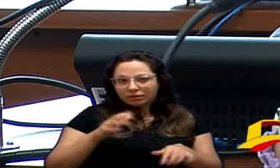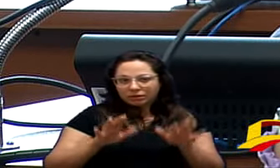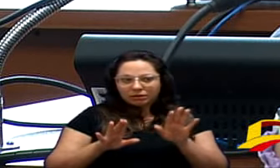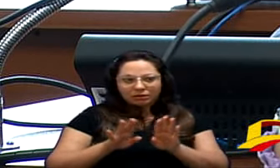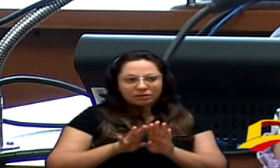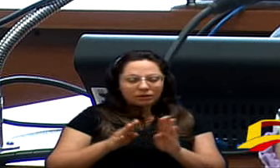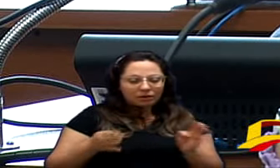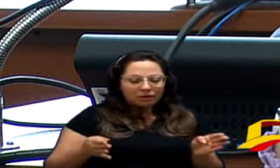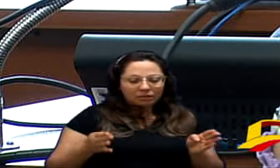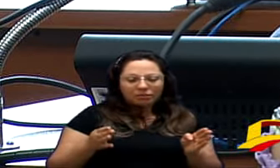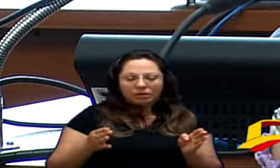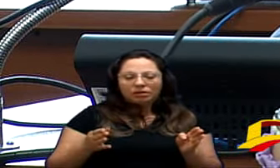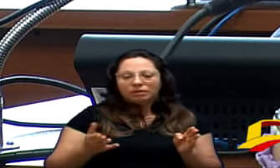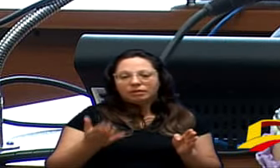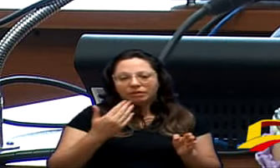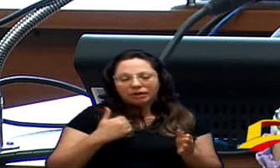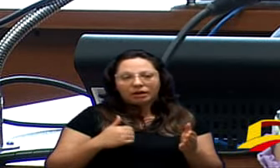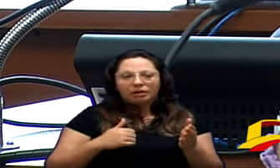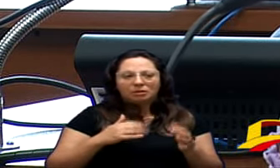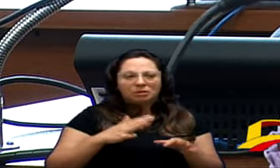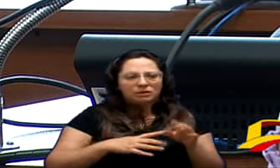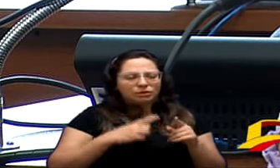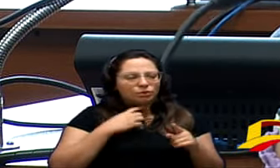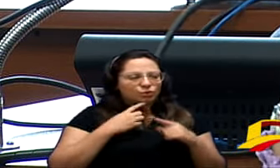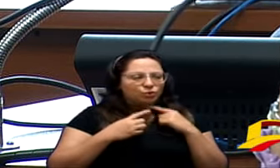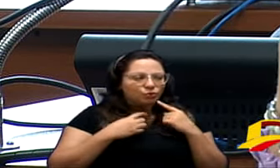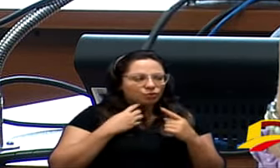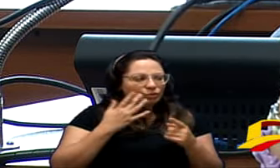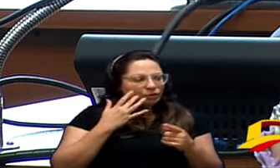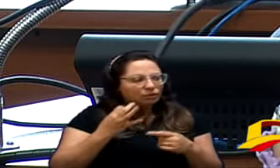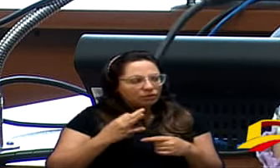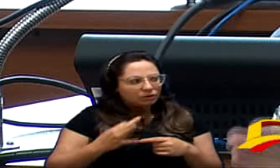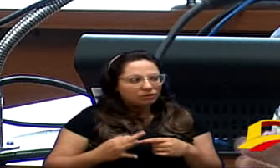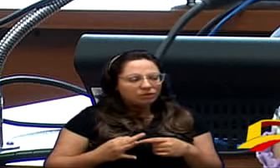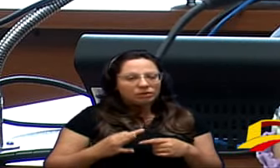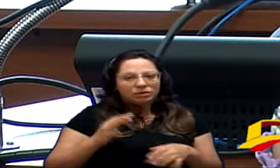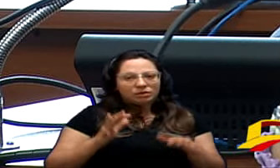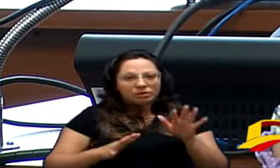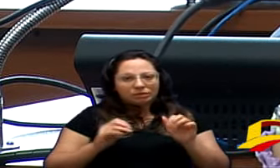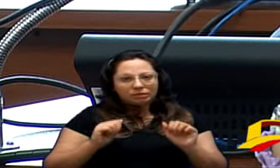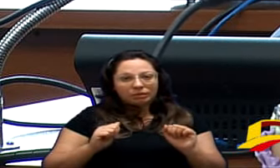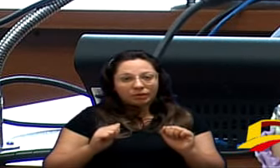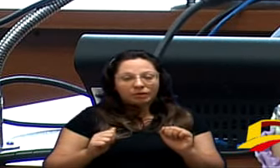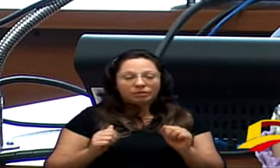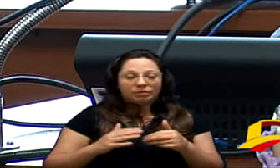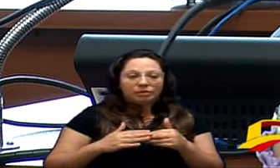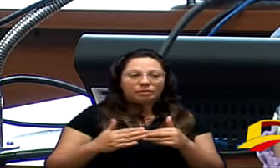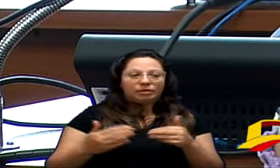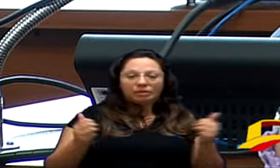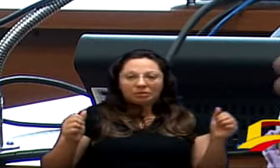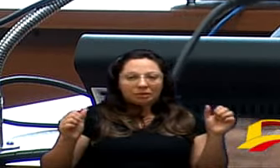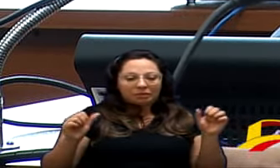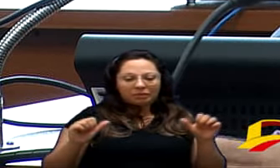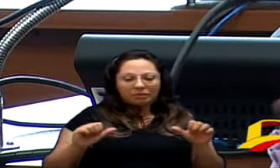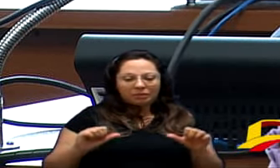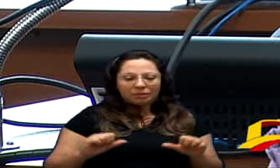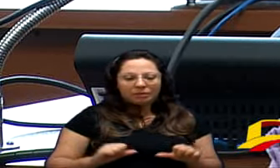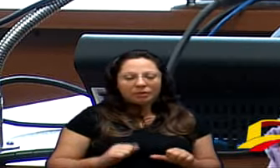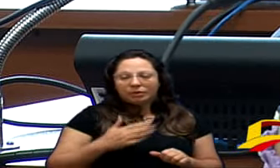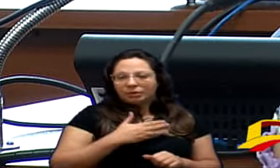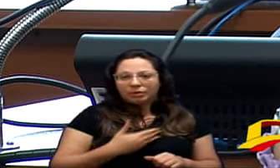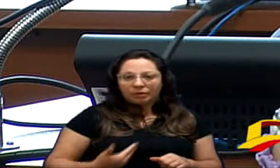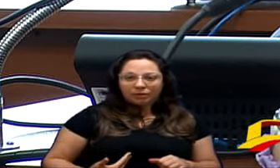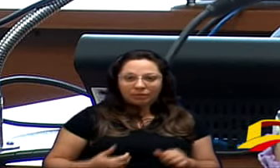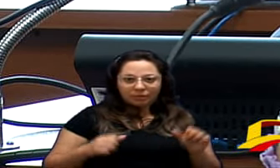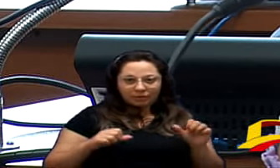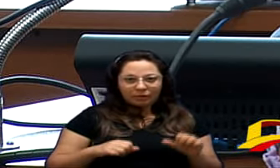para que haja processo duvidosos de contratação e até processos de possíveis corrupções né no governo Então abre vários